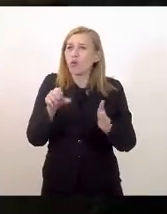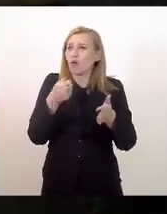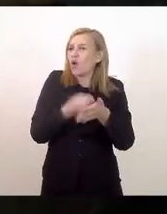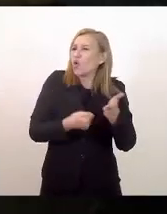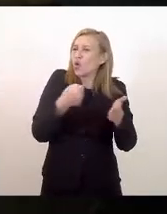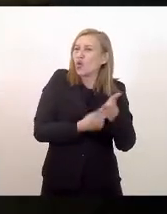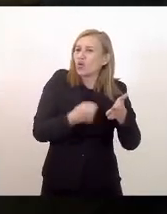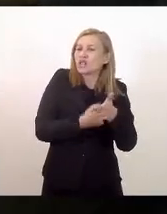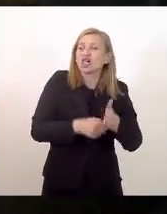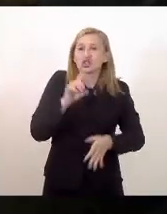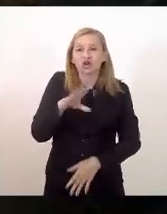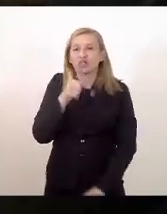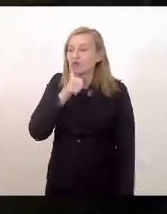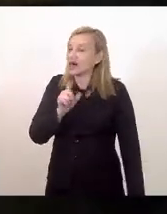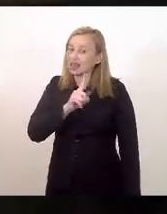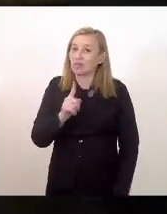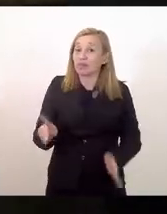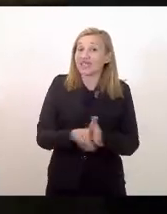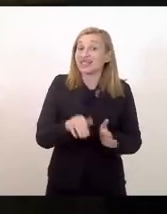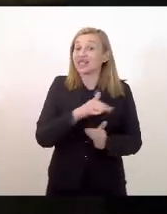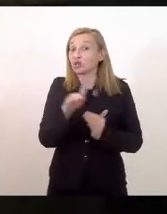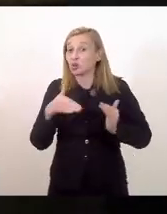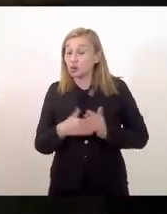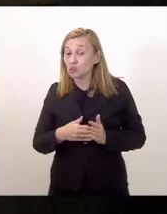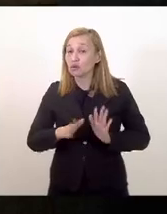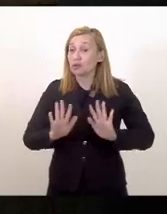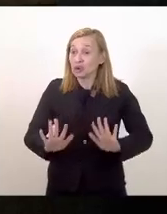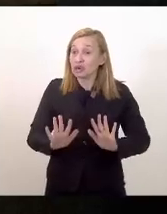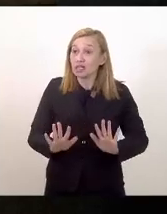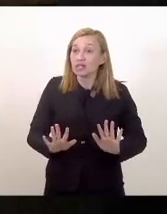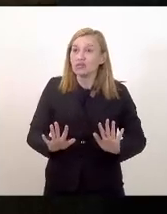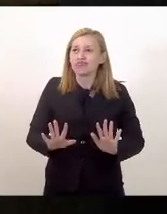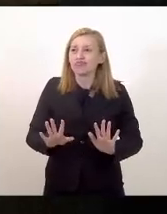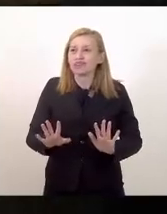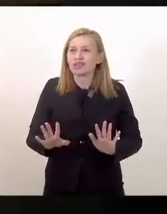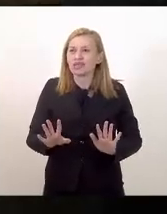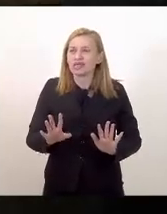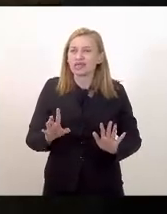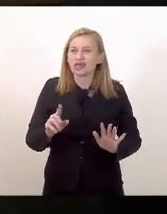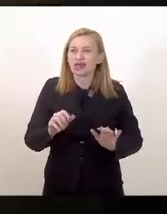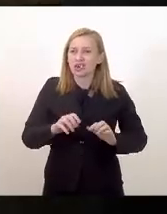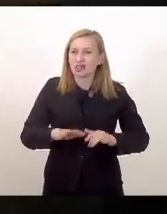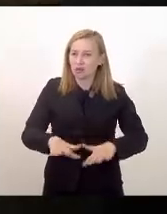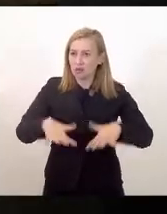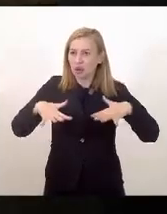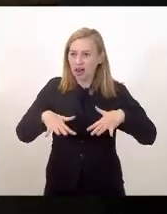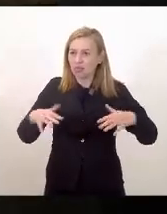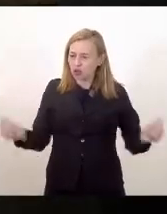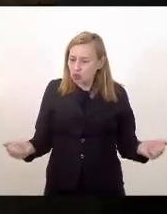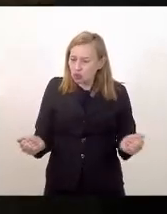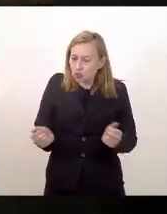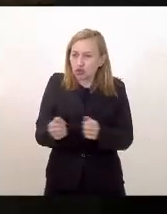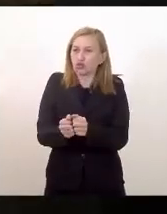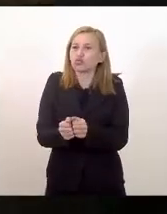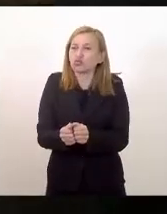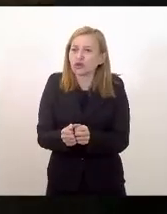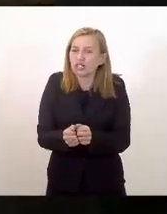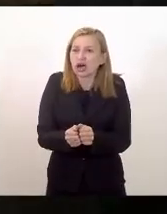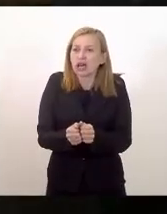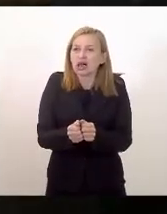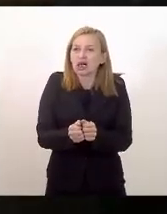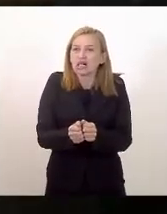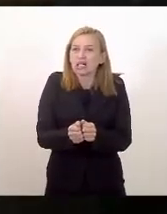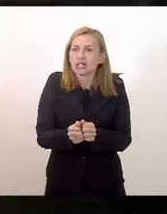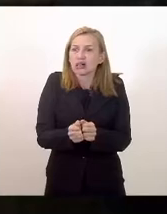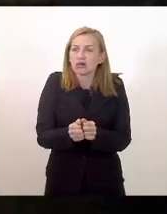mulheres, de todos. Só que não adianta esse parlamento se unir a favor de